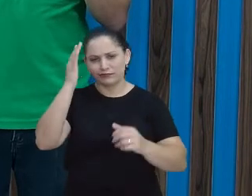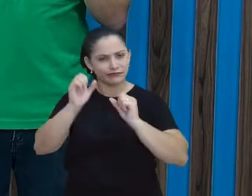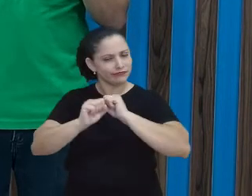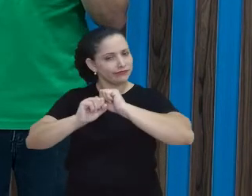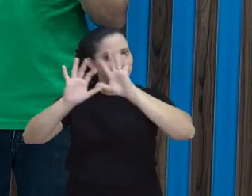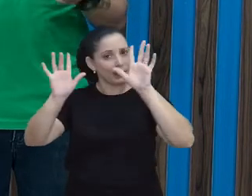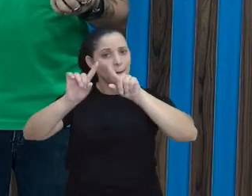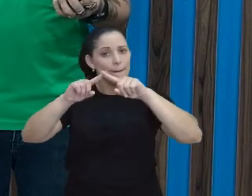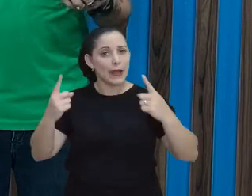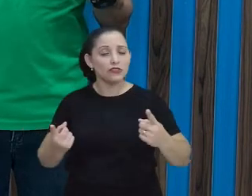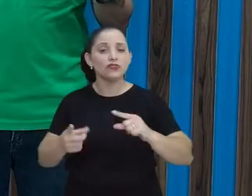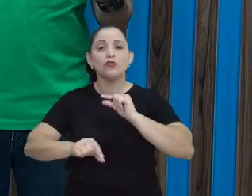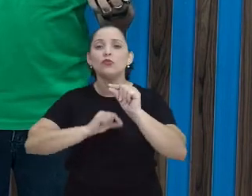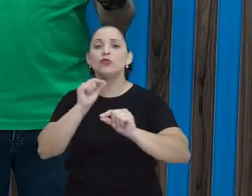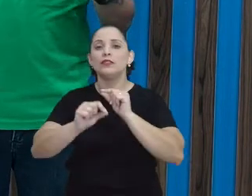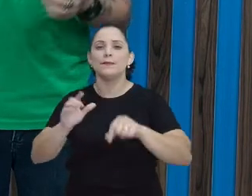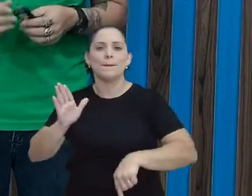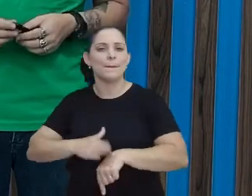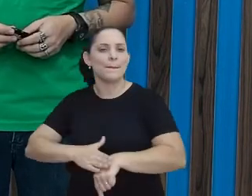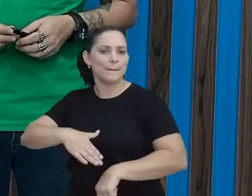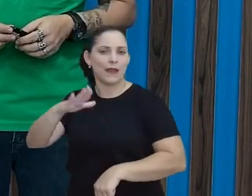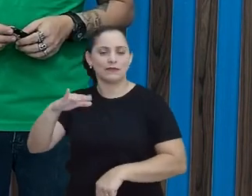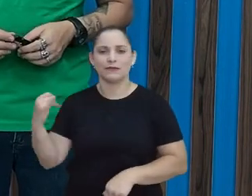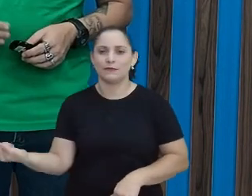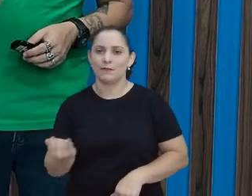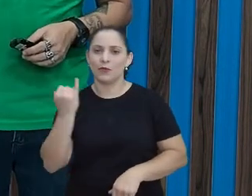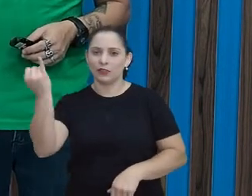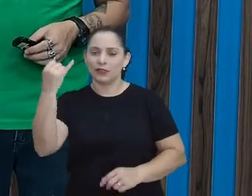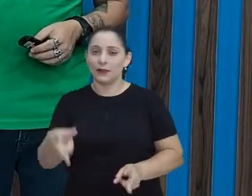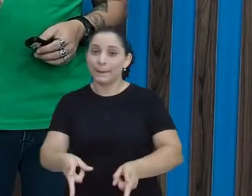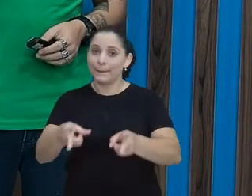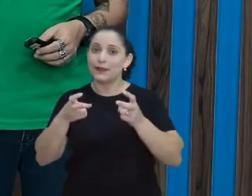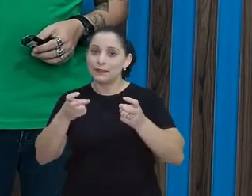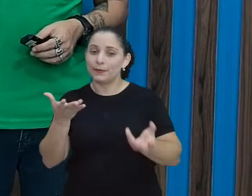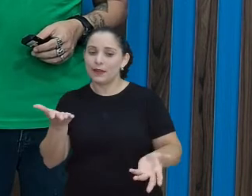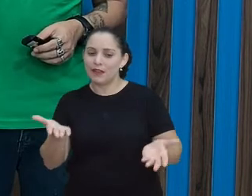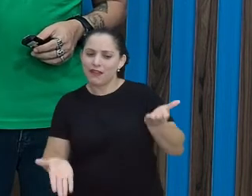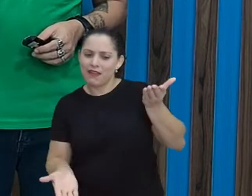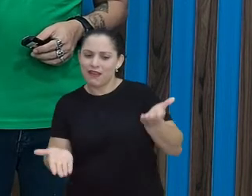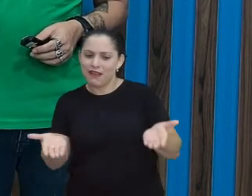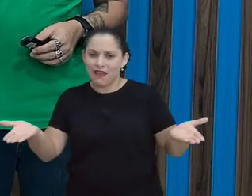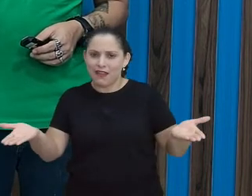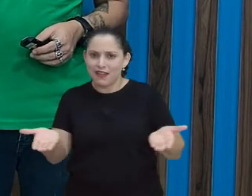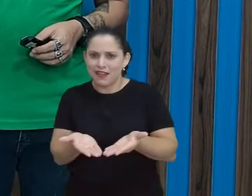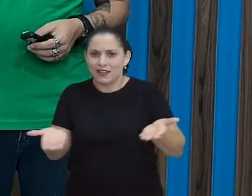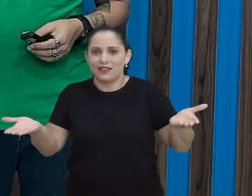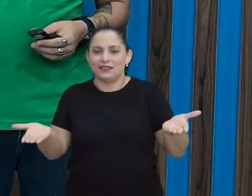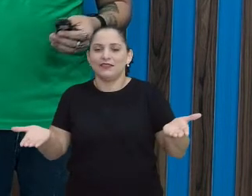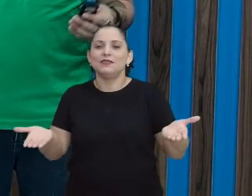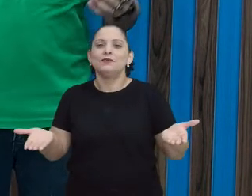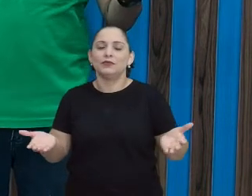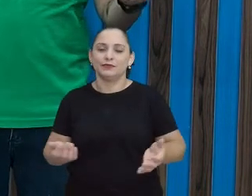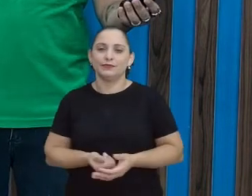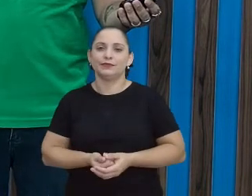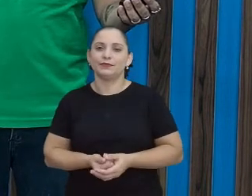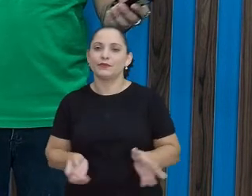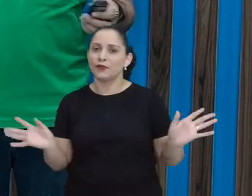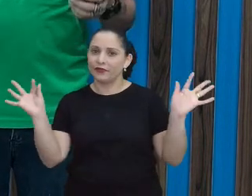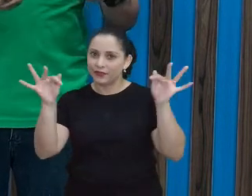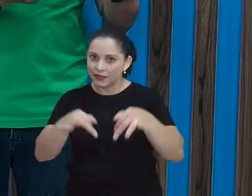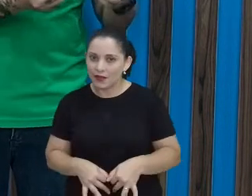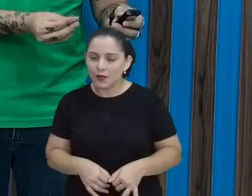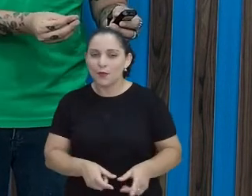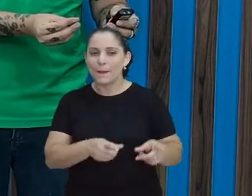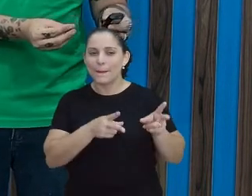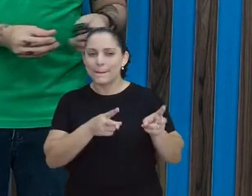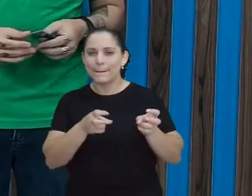ponto central é você perceber se está em equilíbrio. Até para você, ao final da resolução de uma equação, verificar